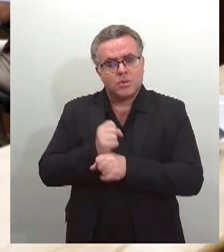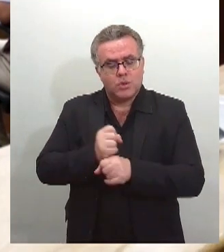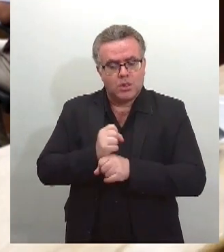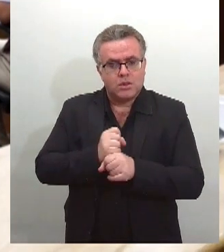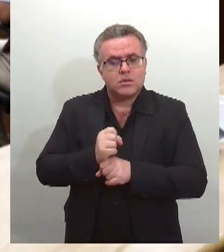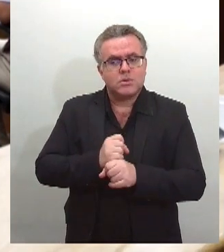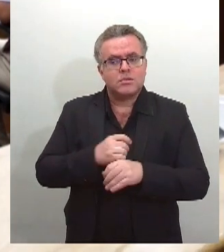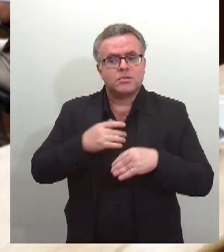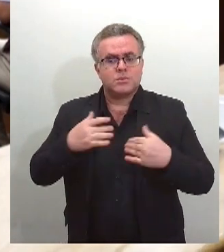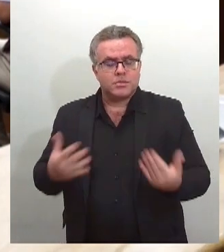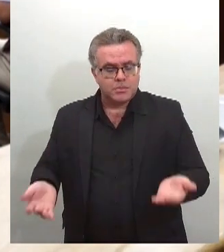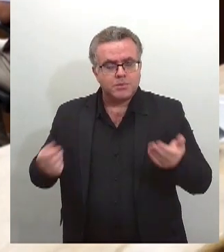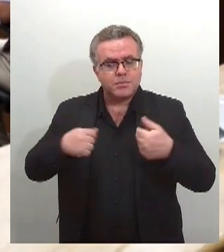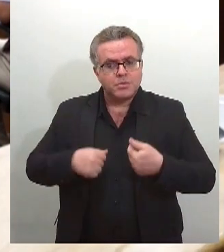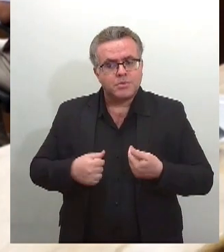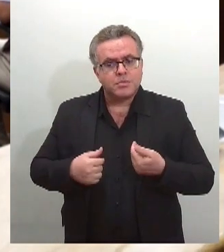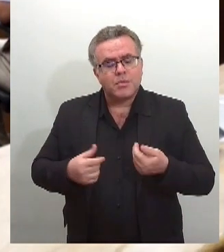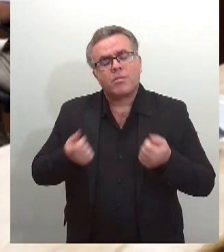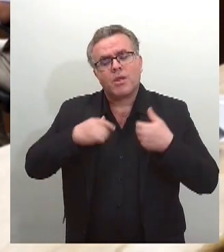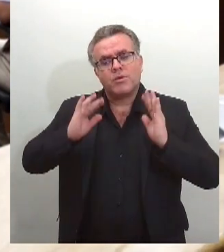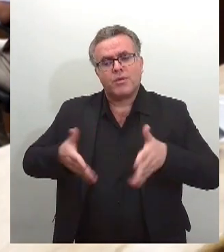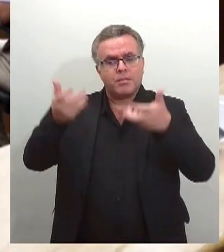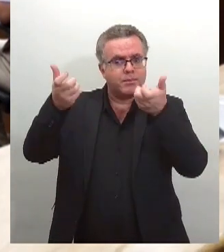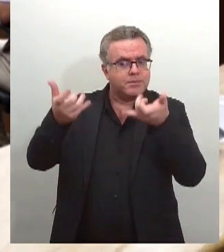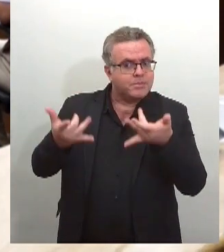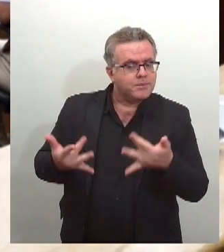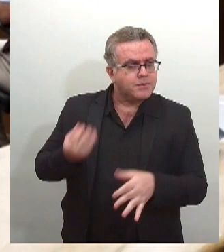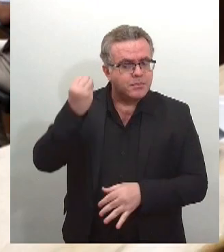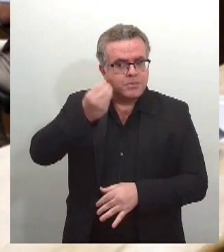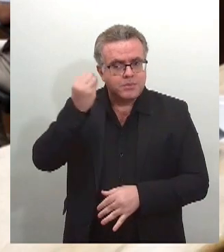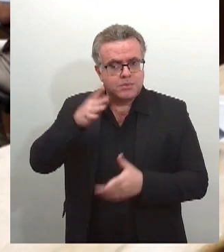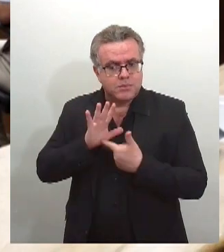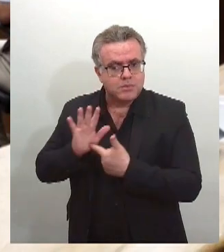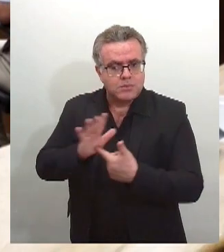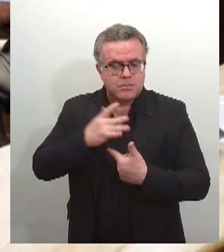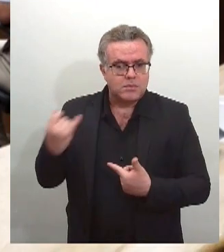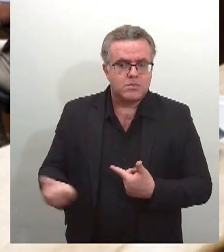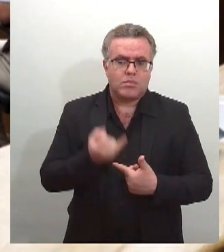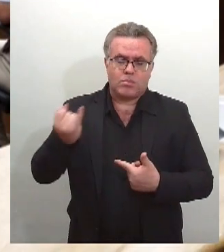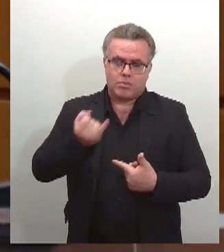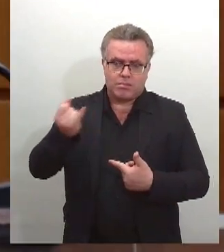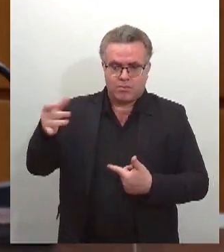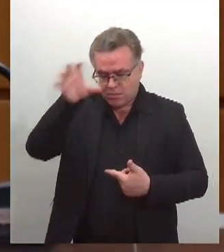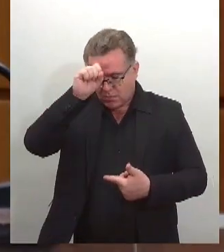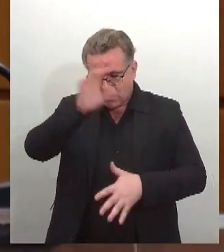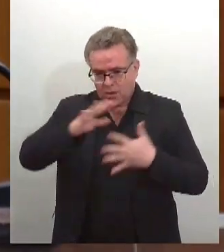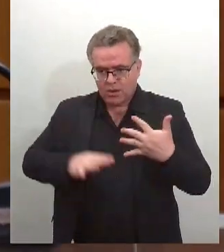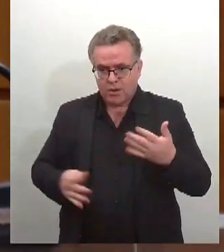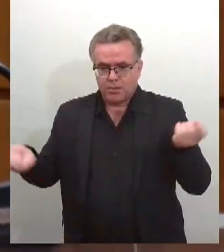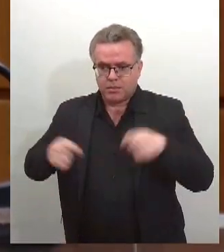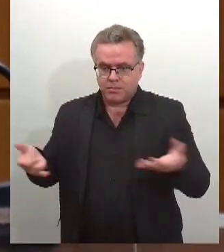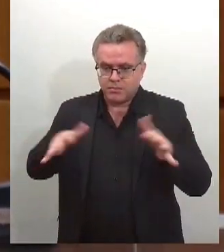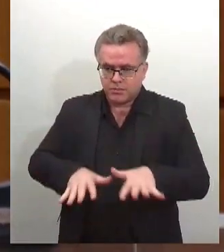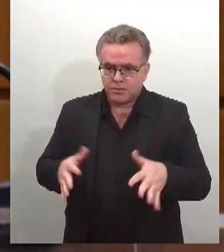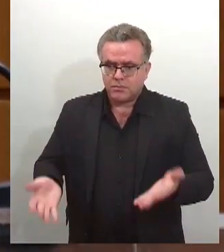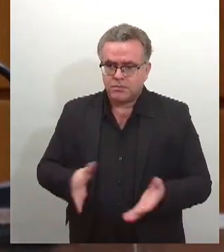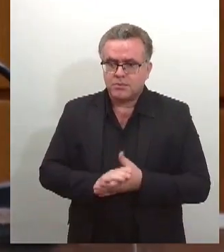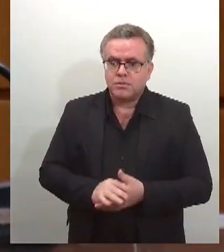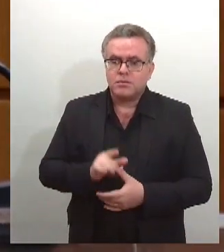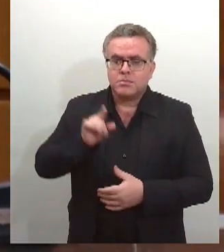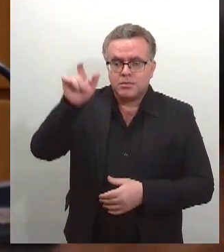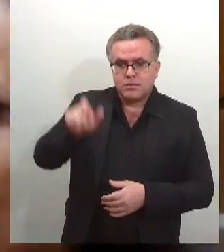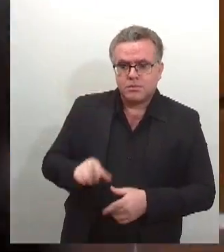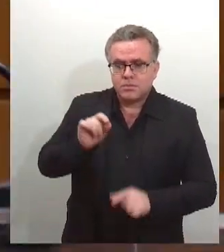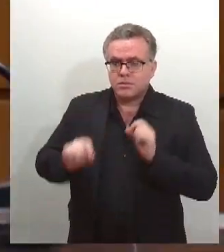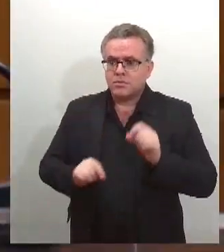compartilhou suas experiências e enfatizou a importância de aprender Libras para promover a inclusão. Ela destacou também que quebrar as